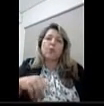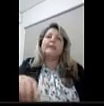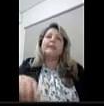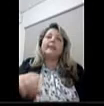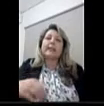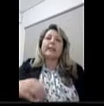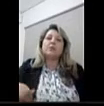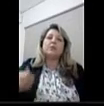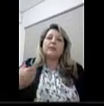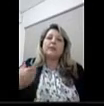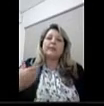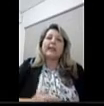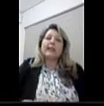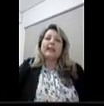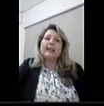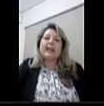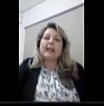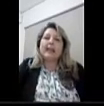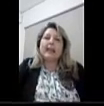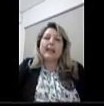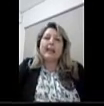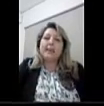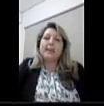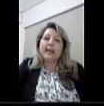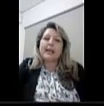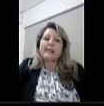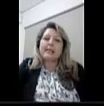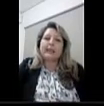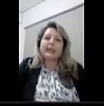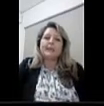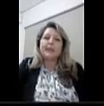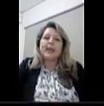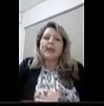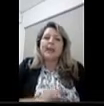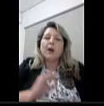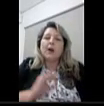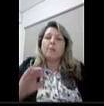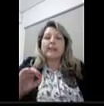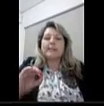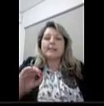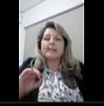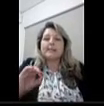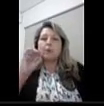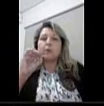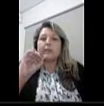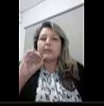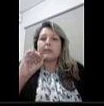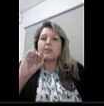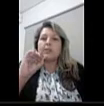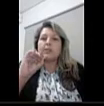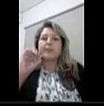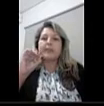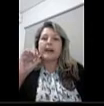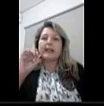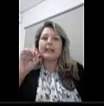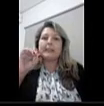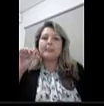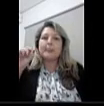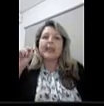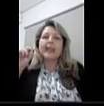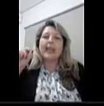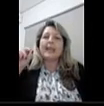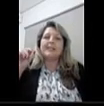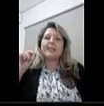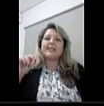compreender o texto, né, para responder. Uma outra questão que a gente sempre fala,